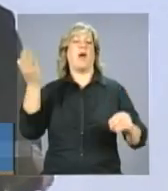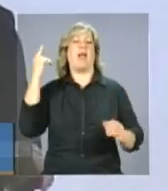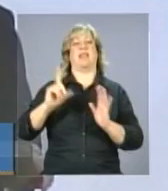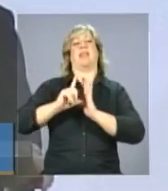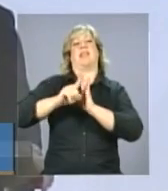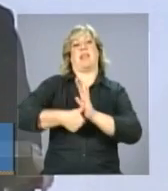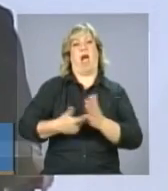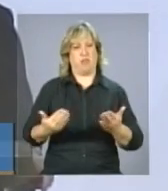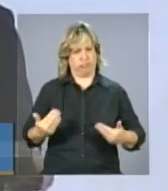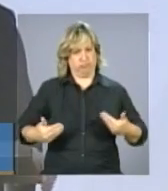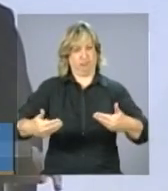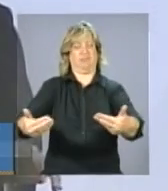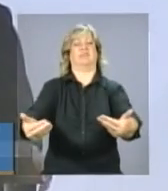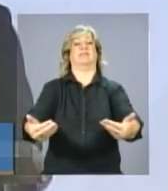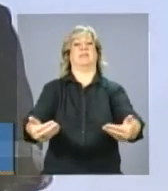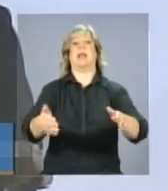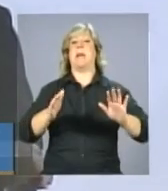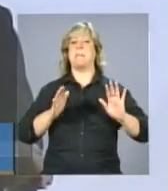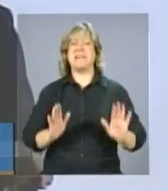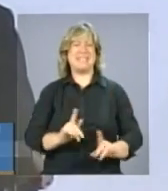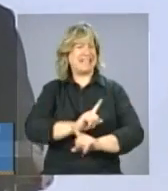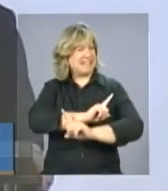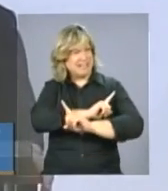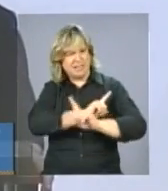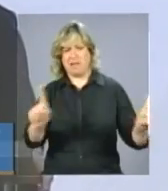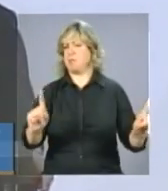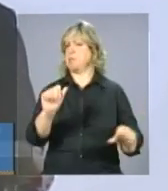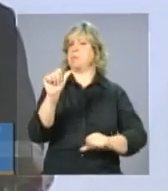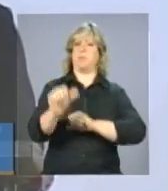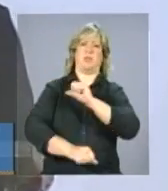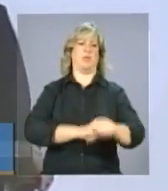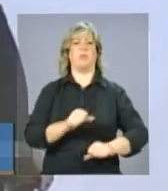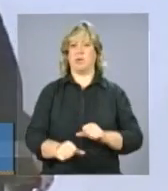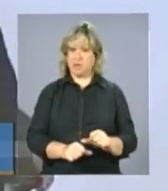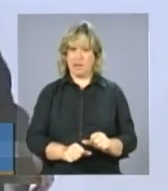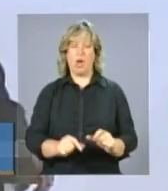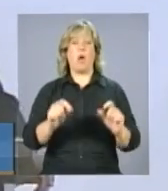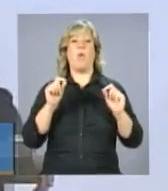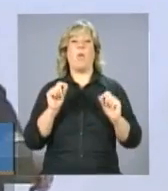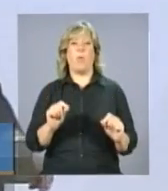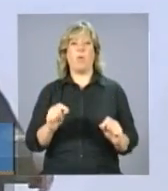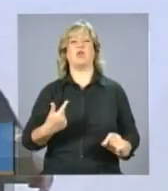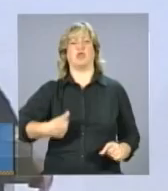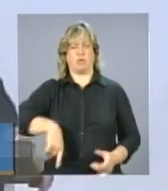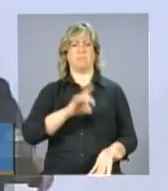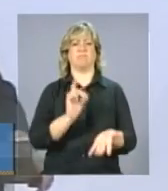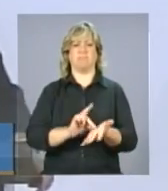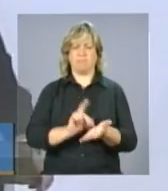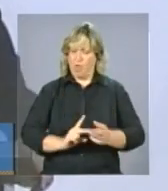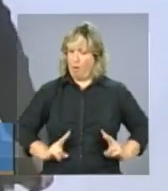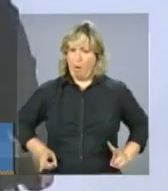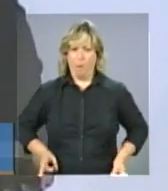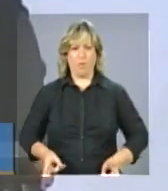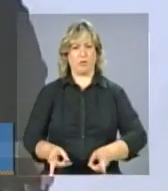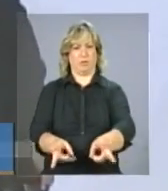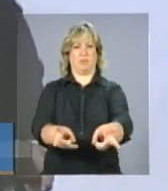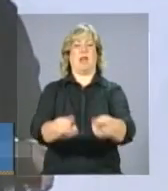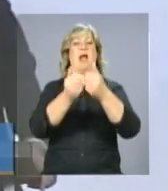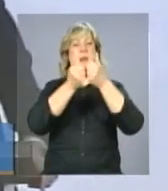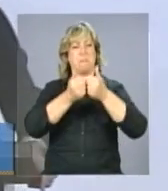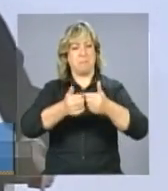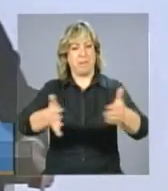E nada, mas nada mesmo, vai mudar o fato de que nós vamos continuar